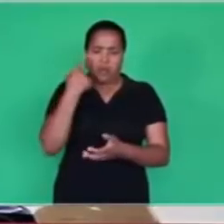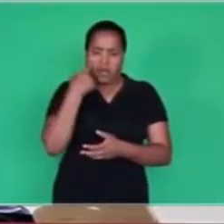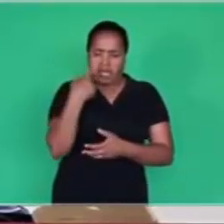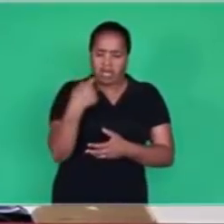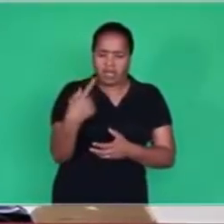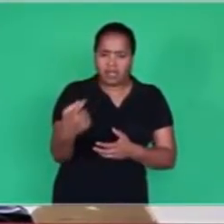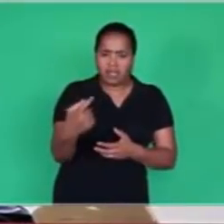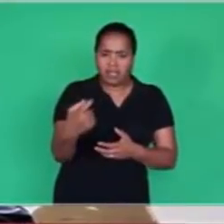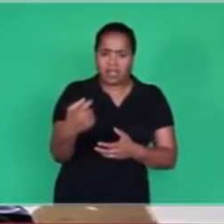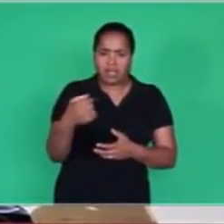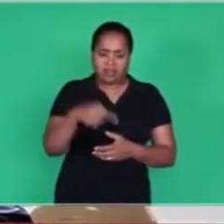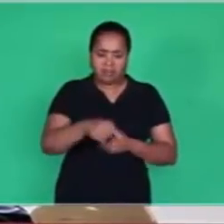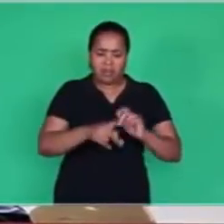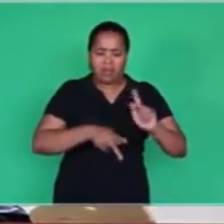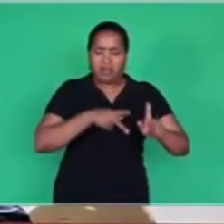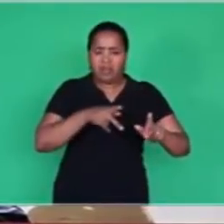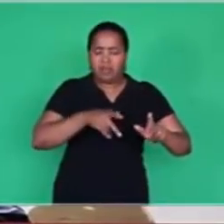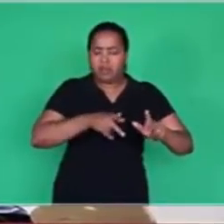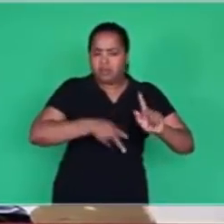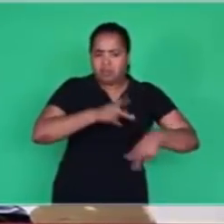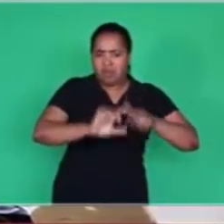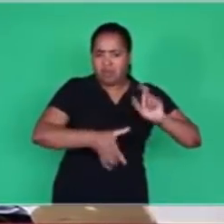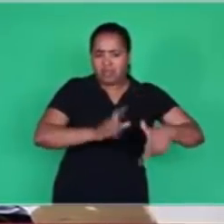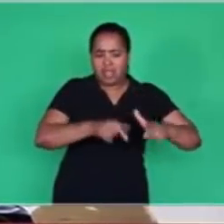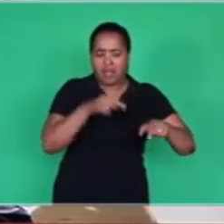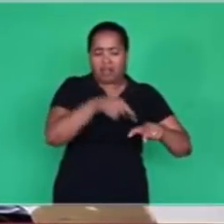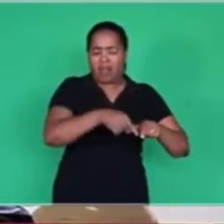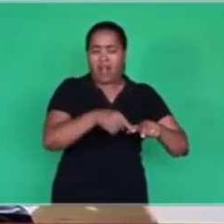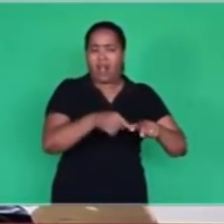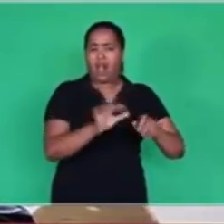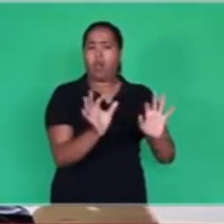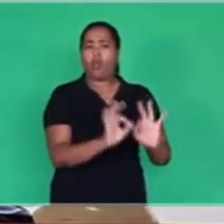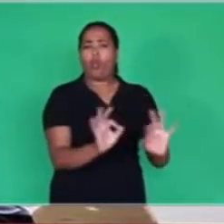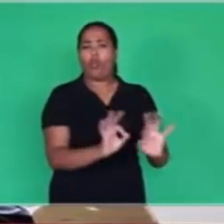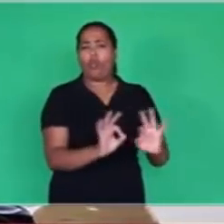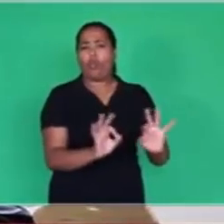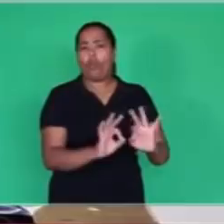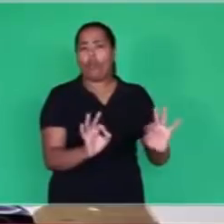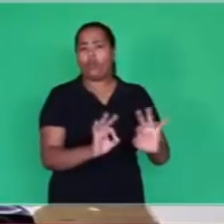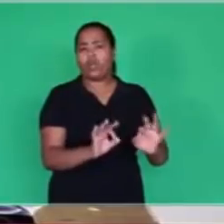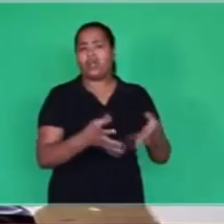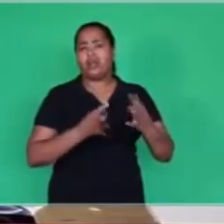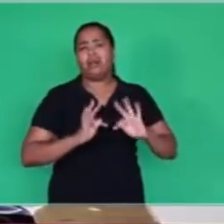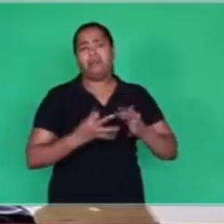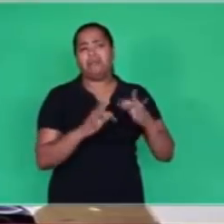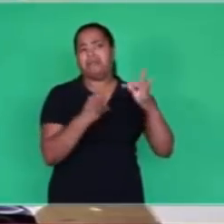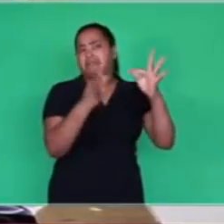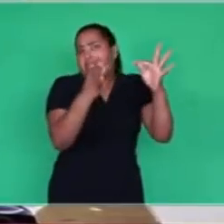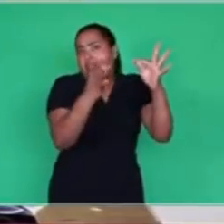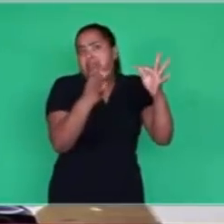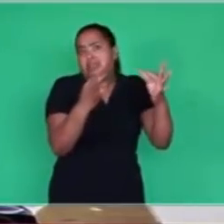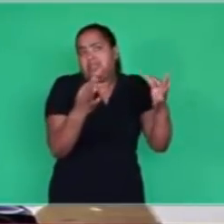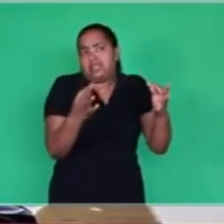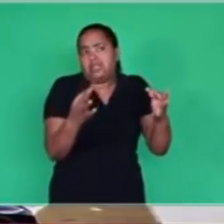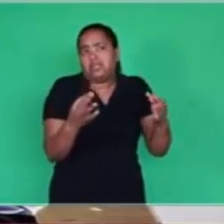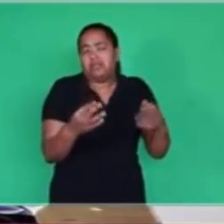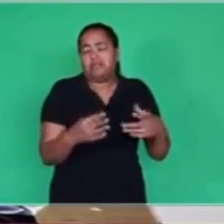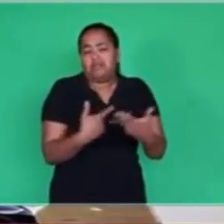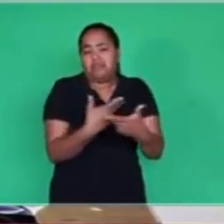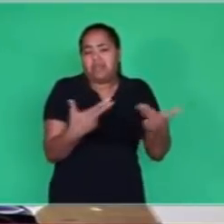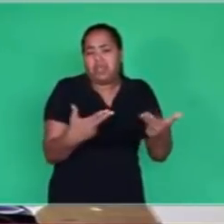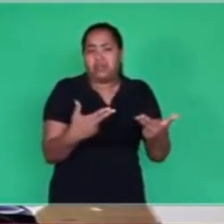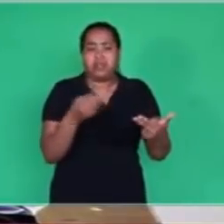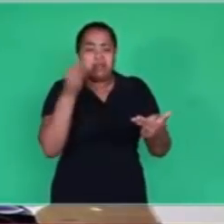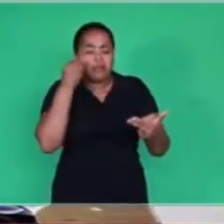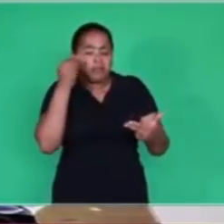de Israel. Por causa de quê? Israel o que é que tem? Israel não tem nada. Ele tem tecnologia, tem uma série de coisas tentando sobreviver. Os